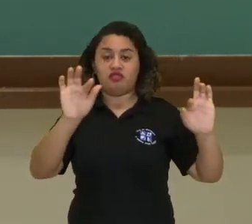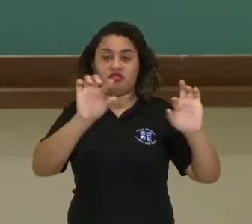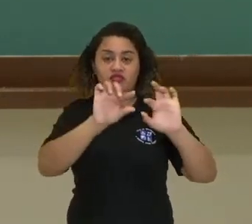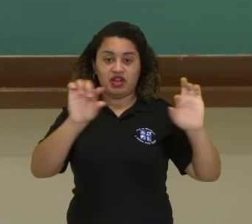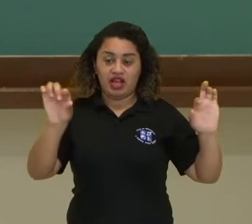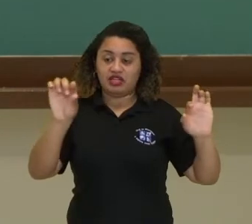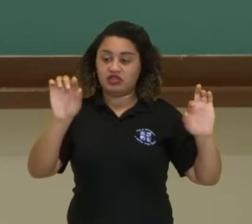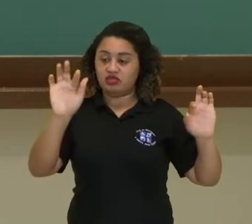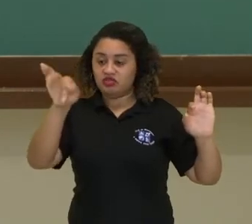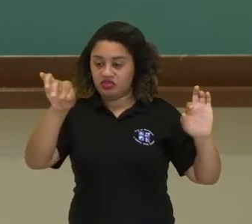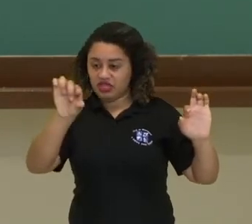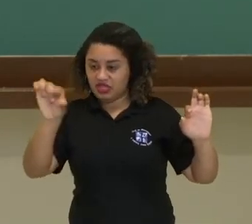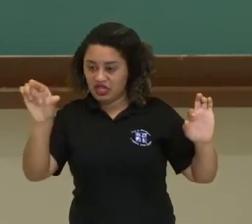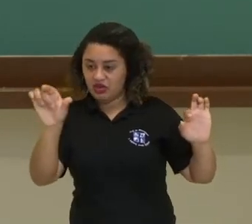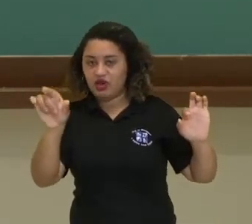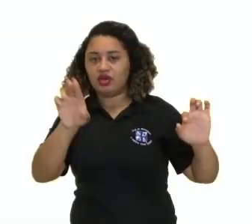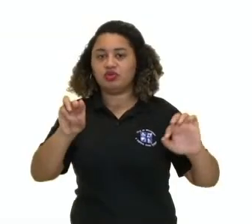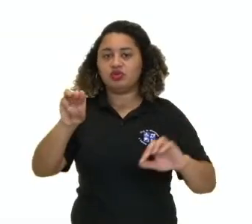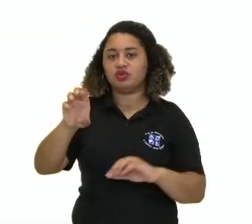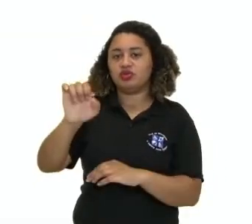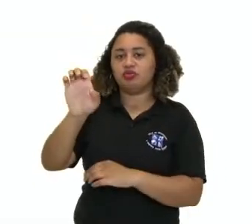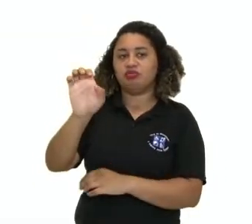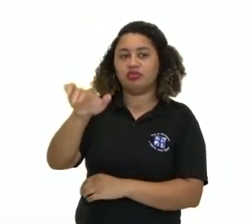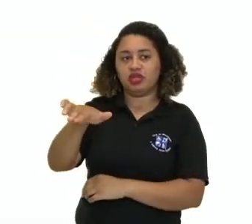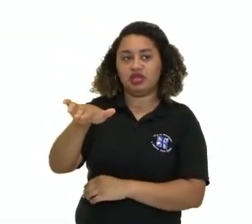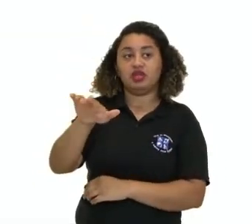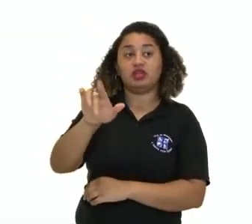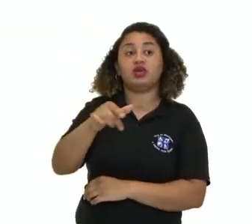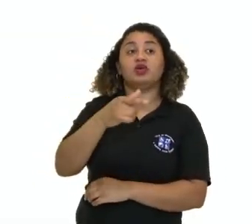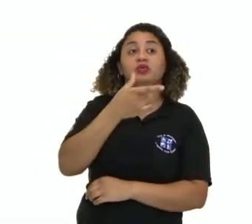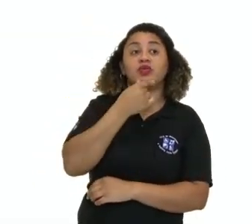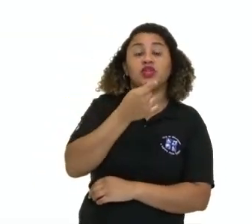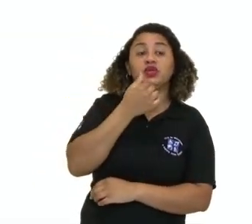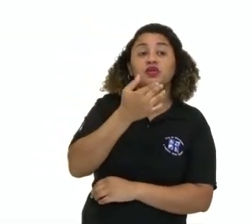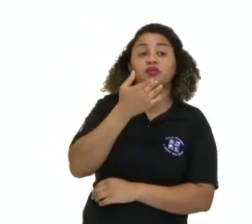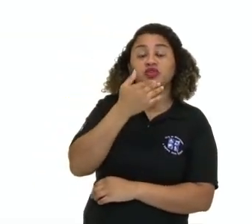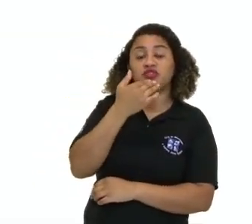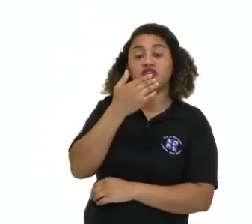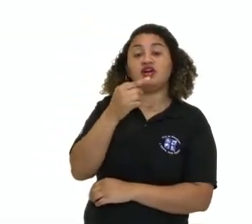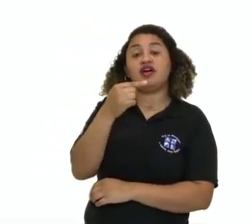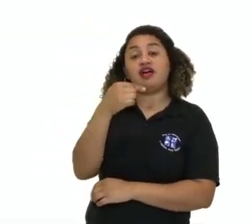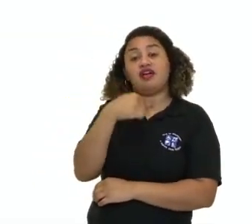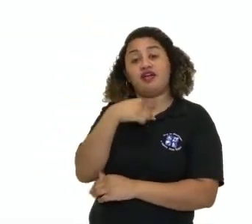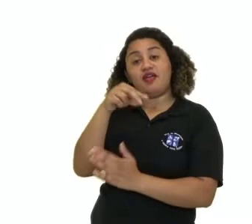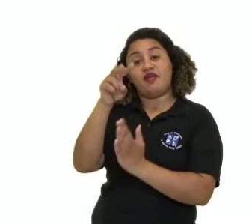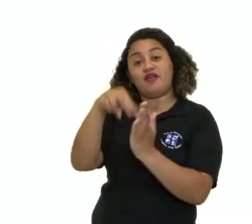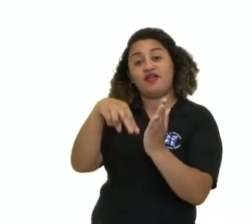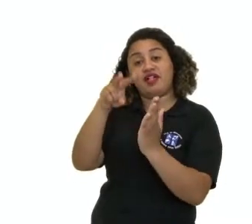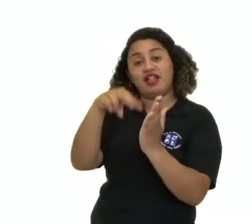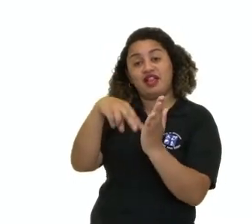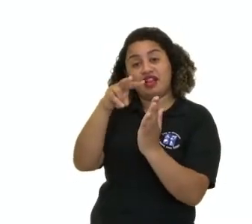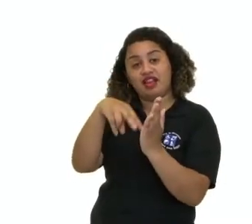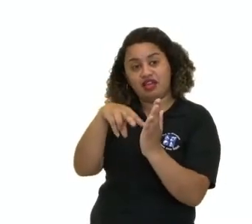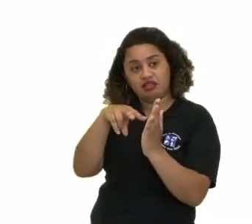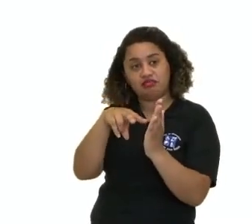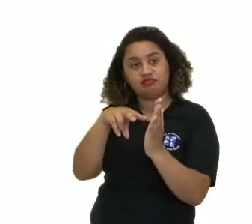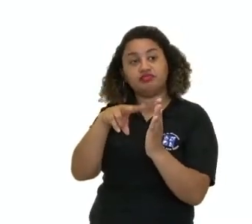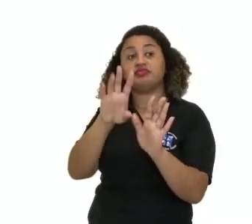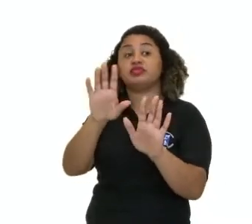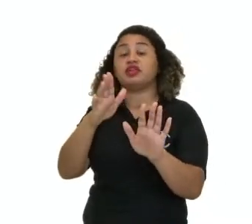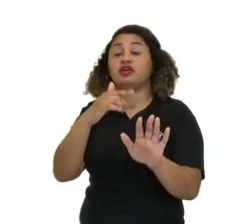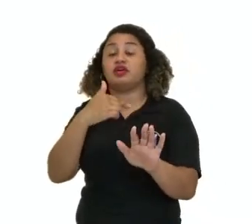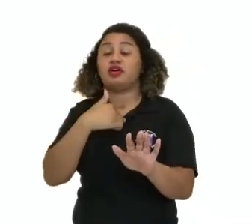mim. Então, vamos ver. O garoto pediu para eu ler a história. Para